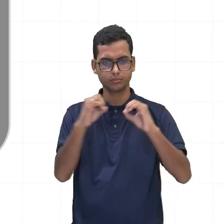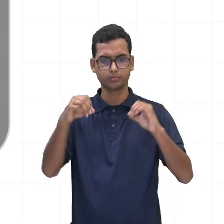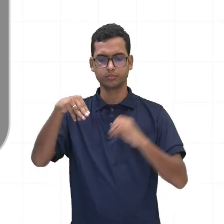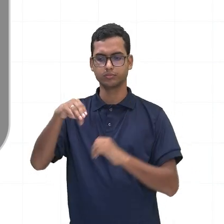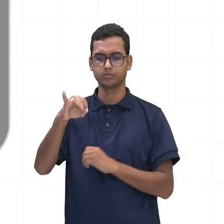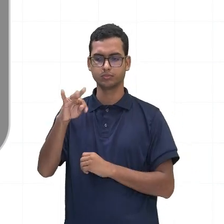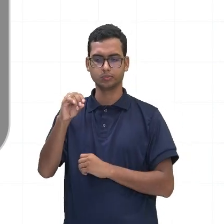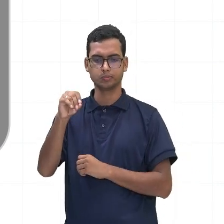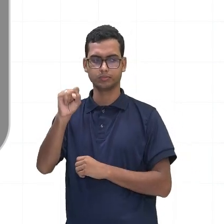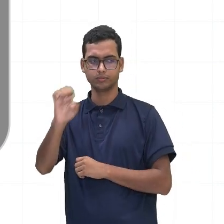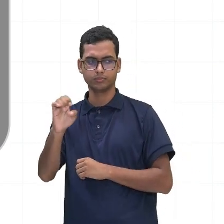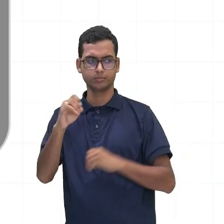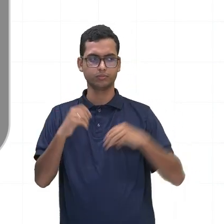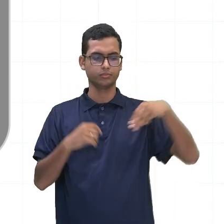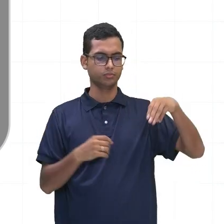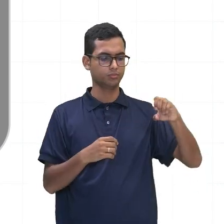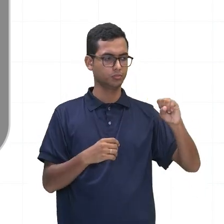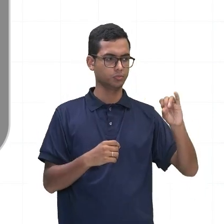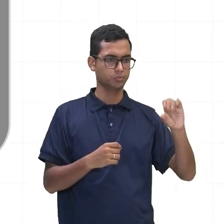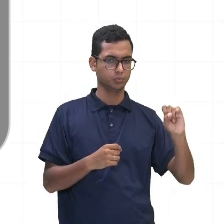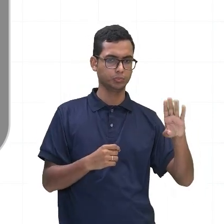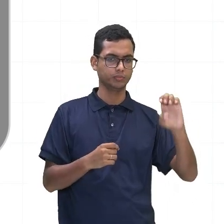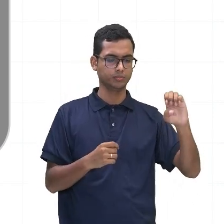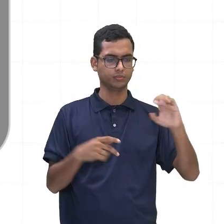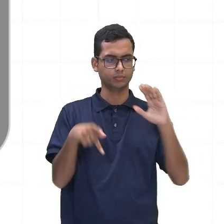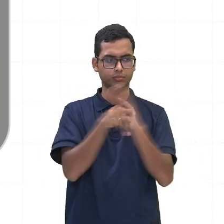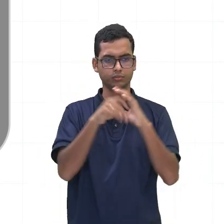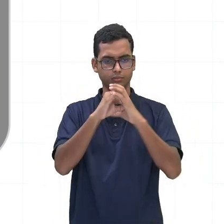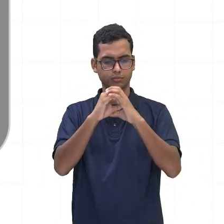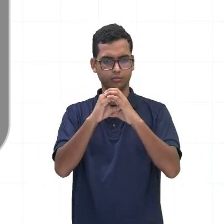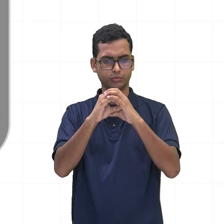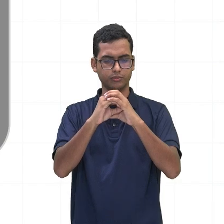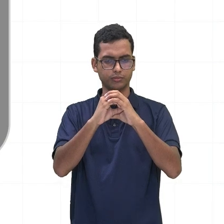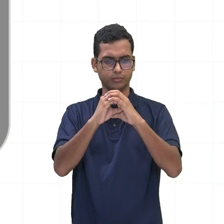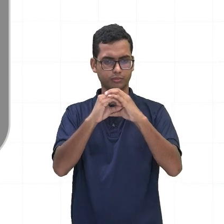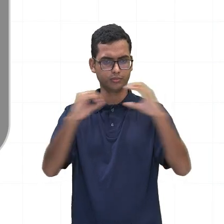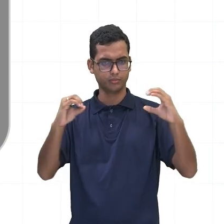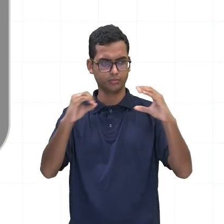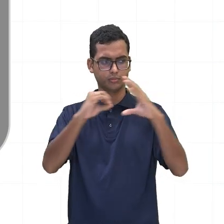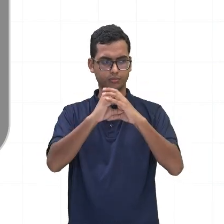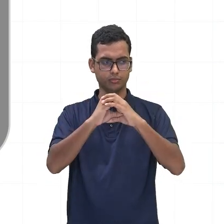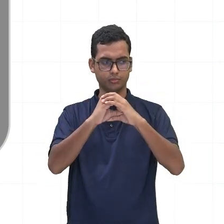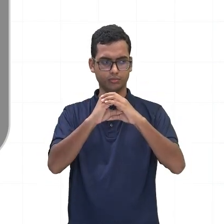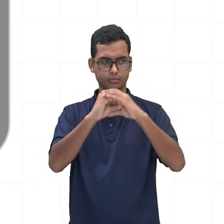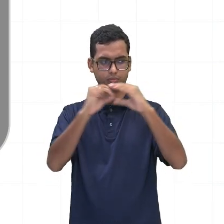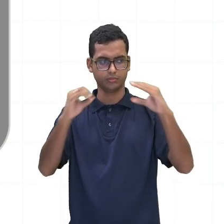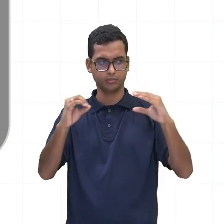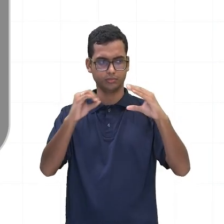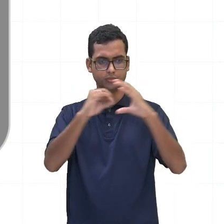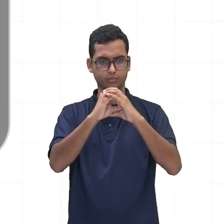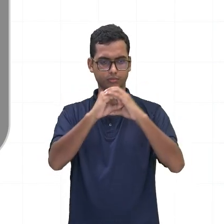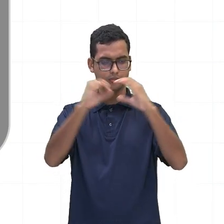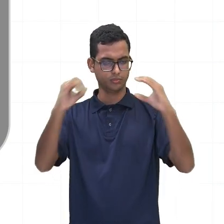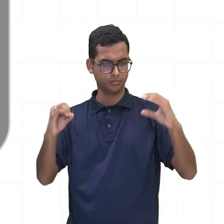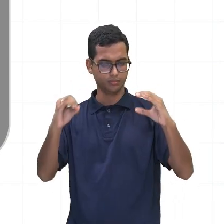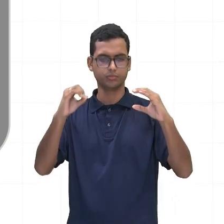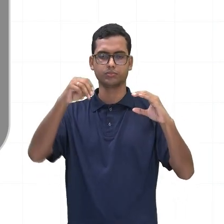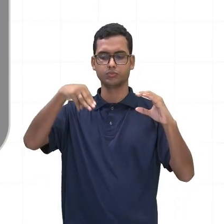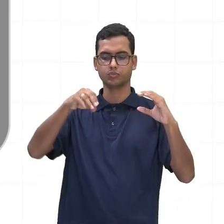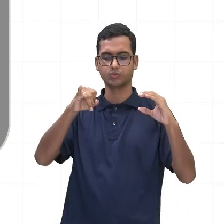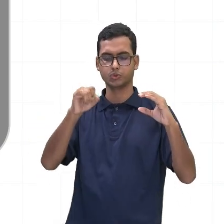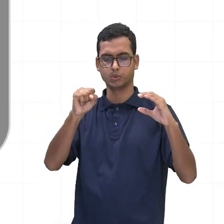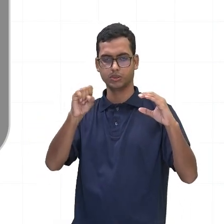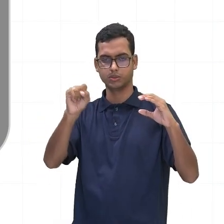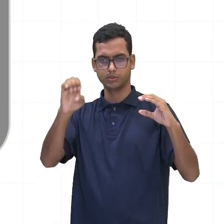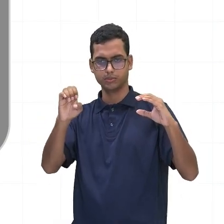Então, separamos aí, essas organelas não são só elas que existem nas células, mas elas têm função importantíssimas